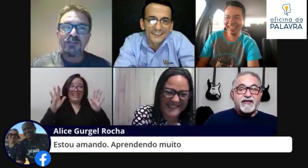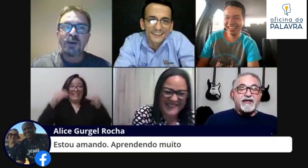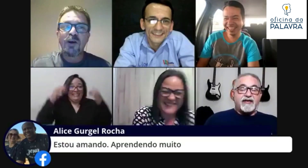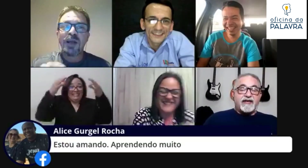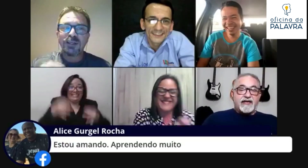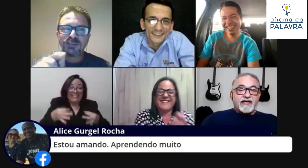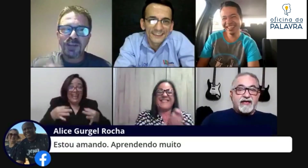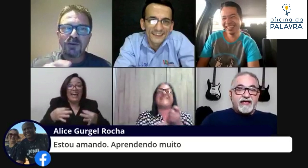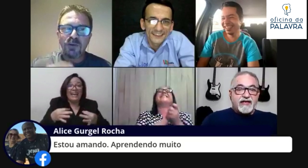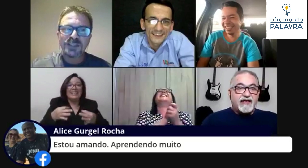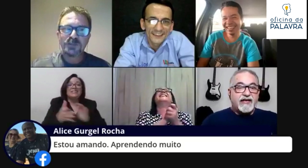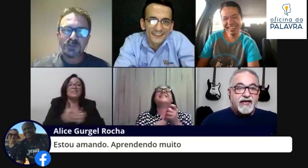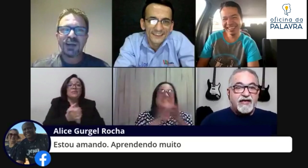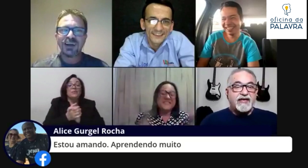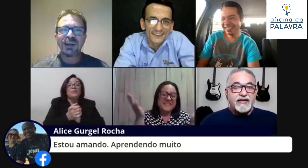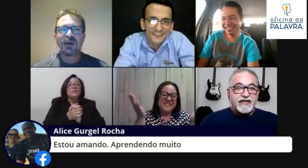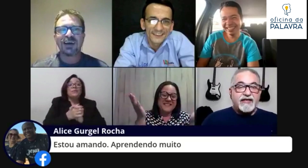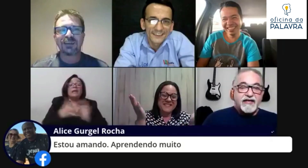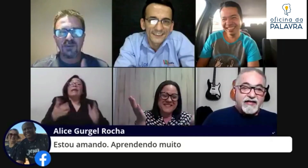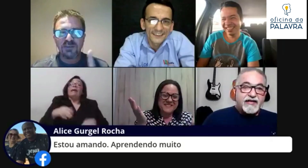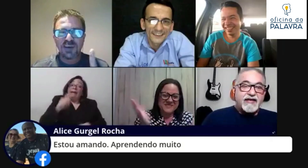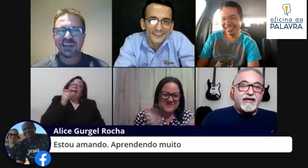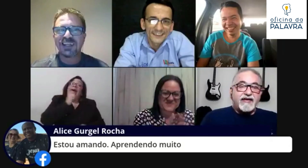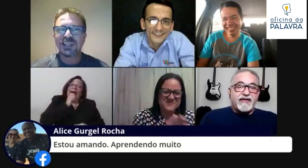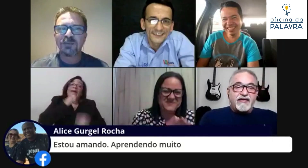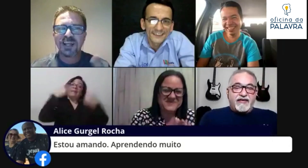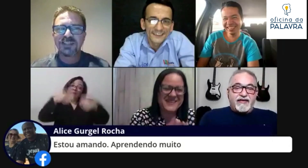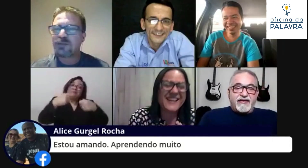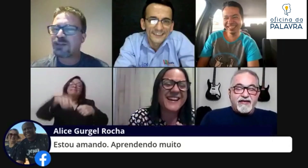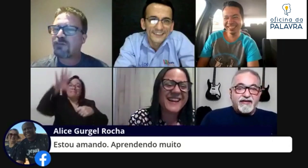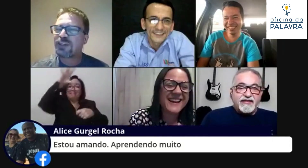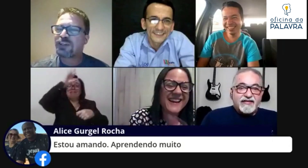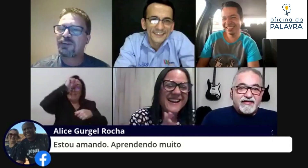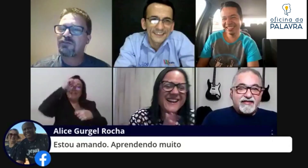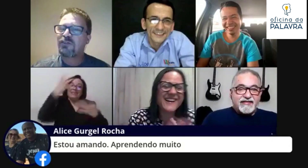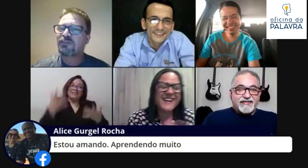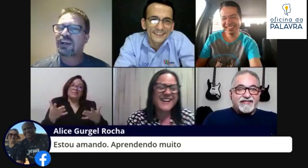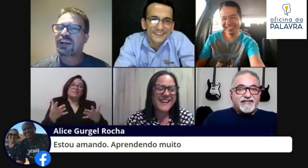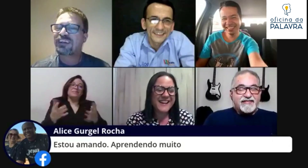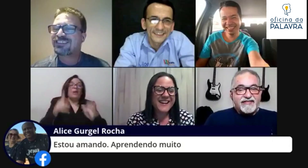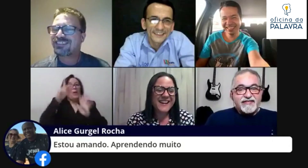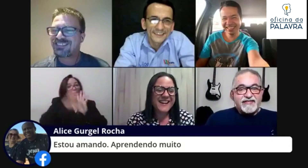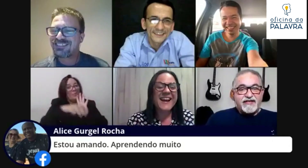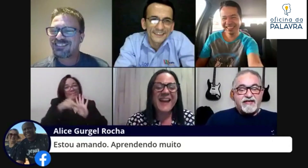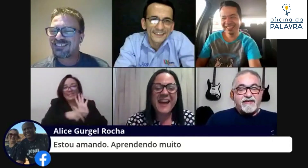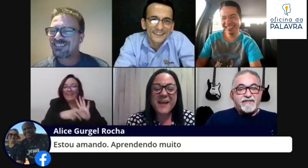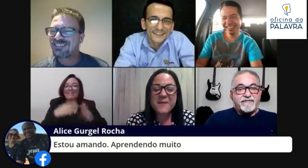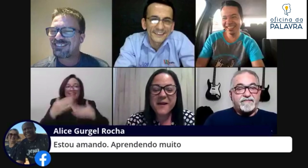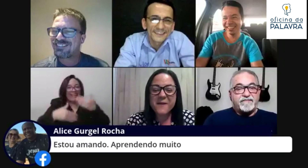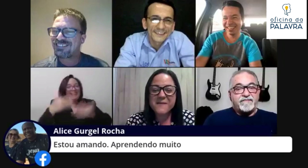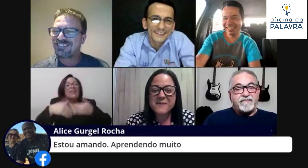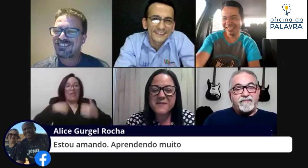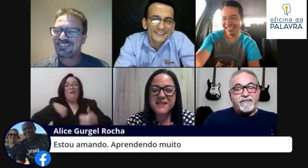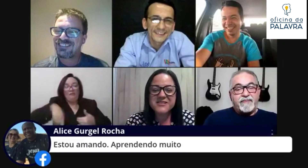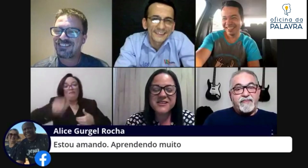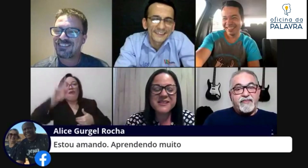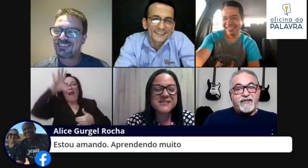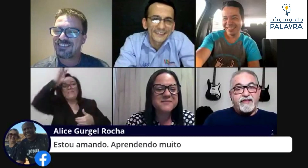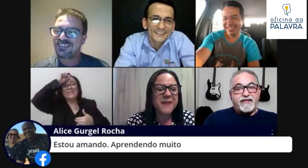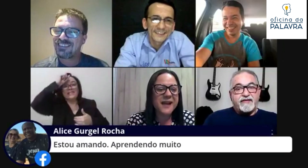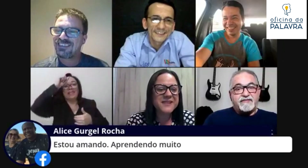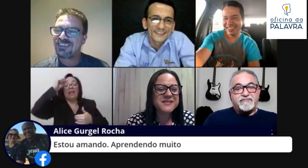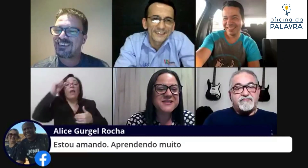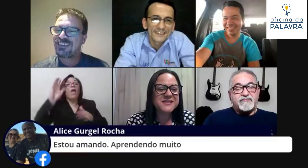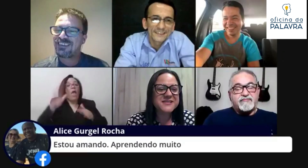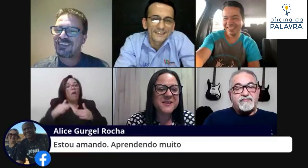Para você ver como é que eu tenho coisas para reclamar. Não vou falar nada porque ela já me defendeu, eu vou ficar quieto. É um